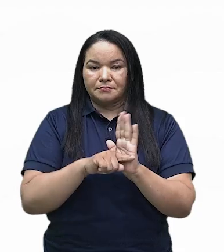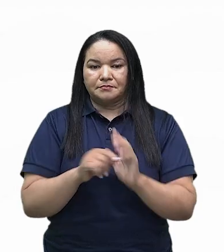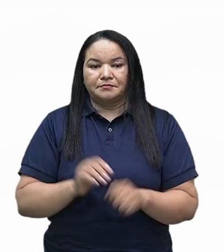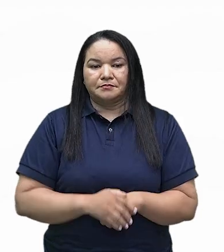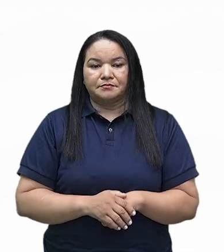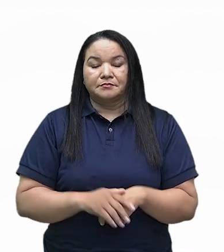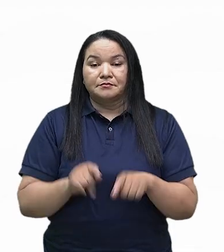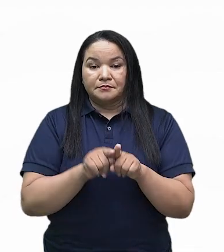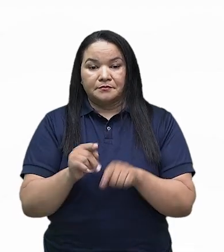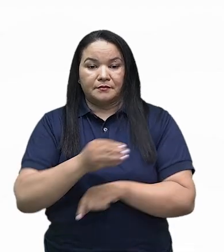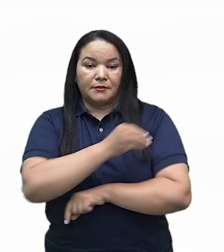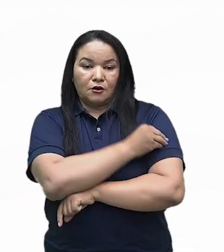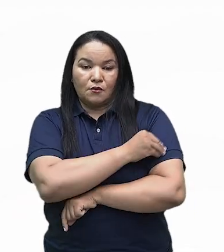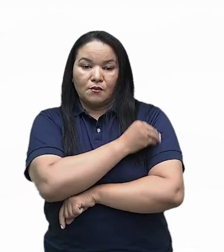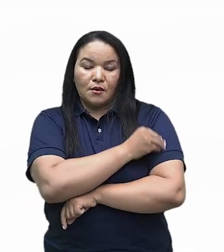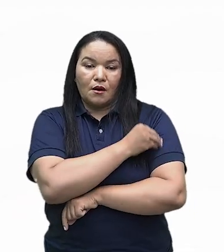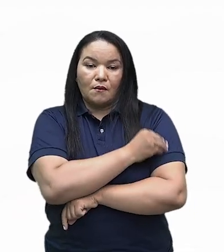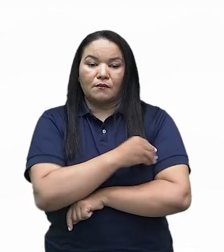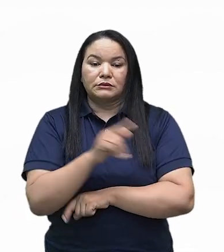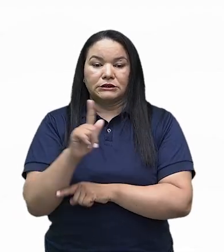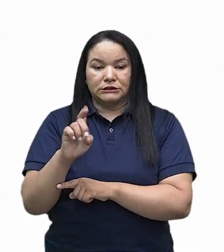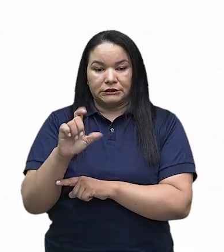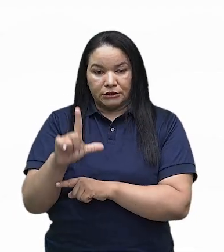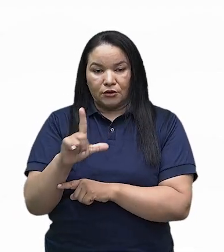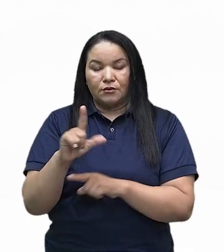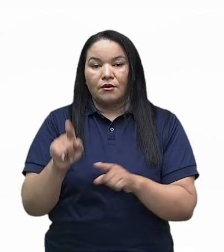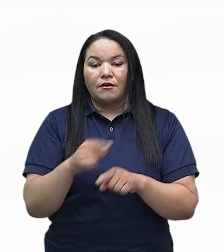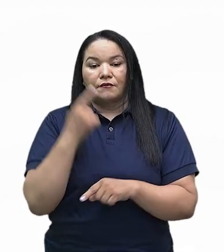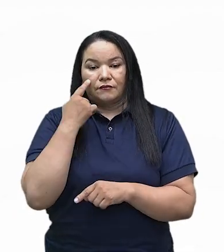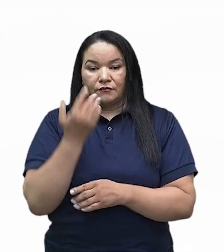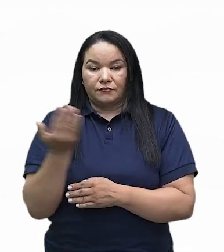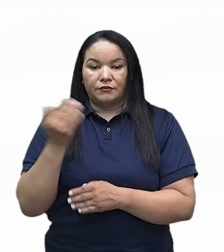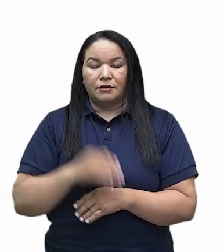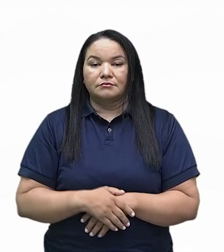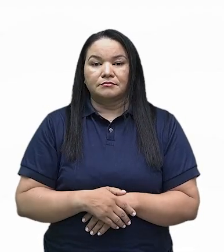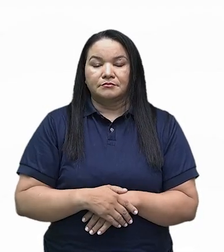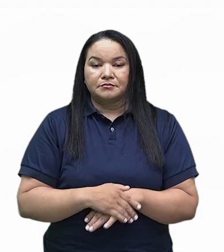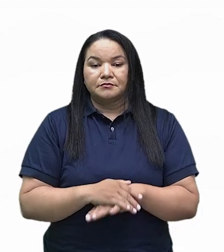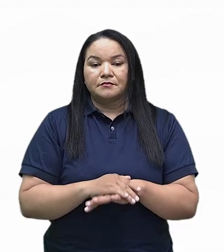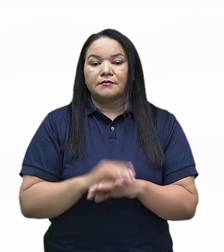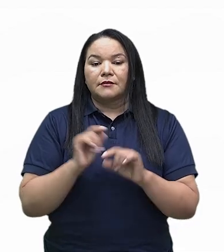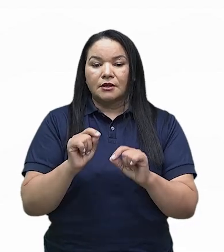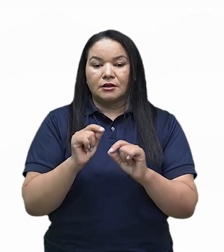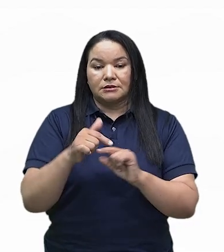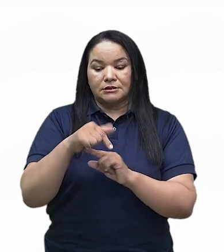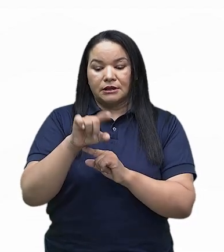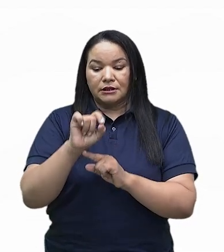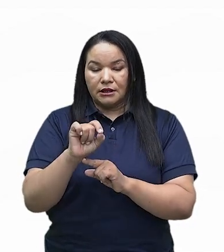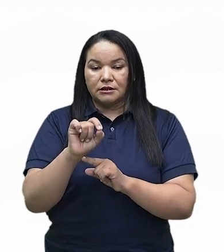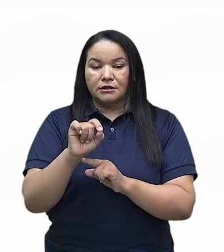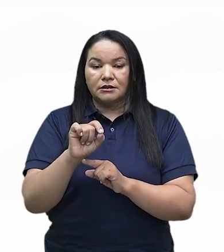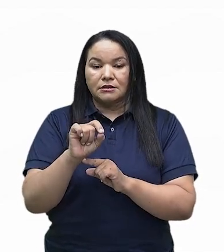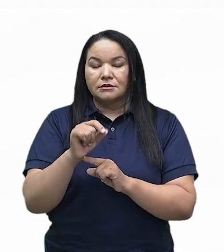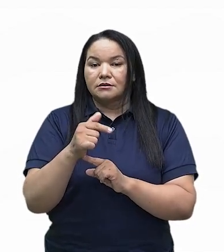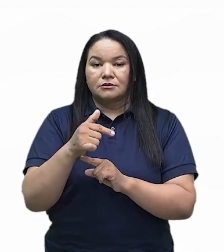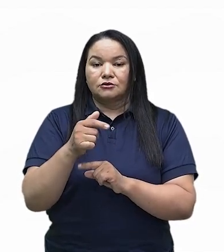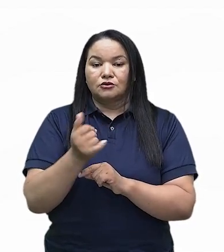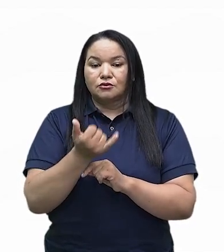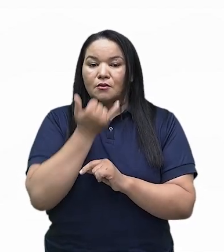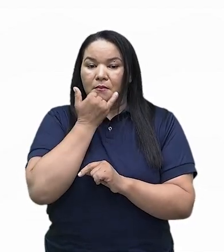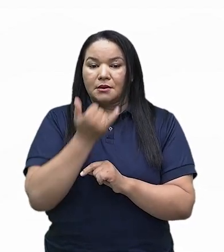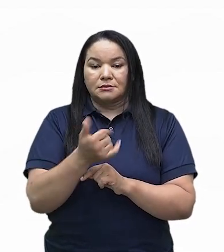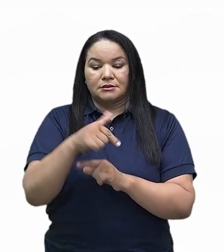Já no caso do álcool em gel, né, que é o que nós estamos vendo agora, né, o seu ponto de ebulição é de 78